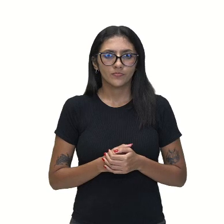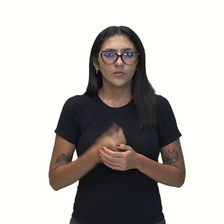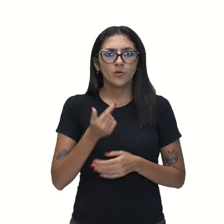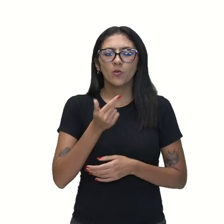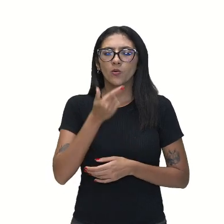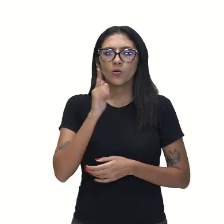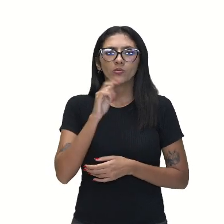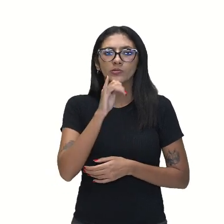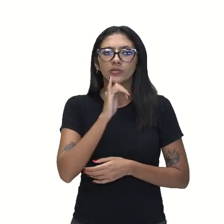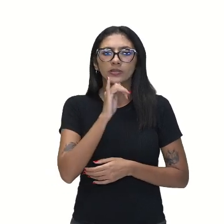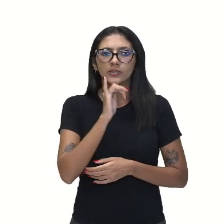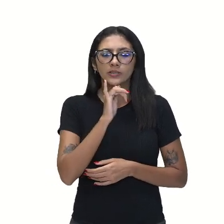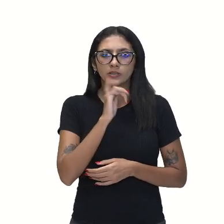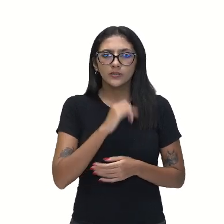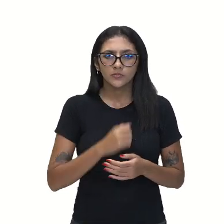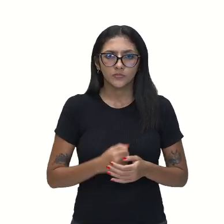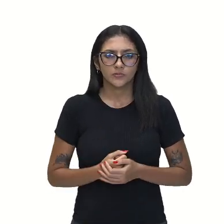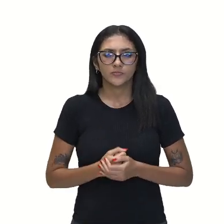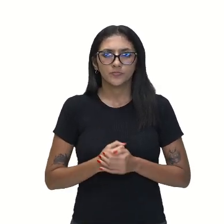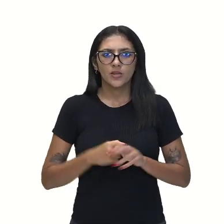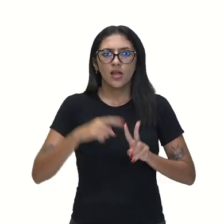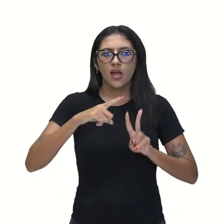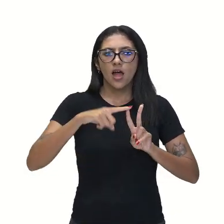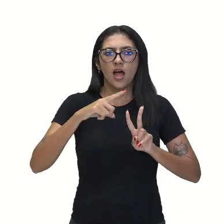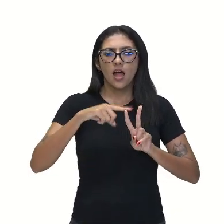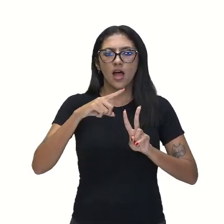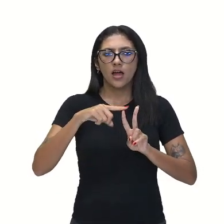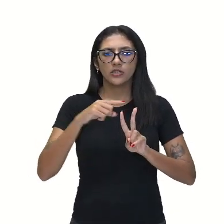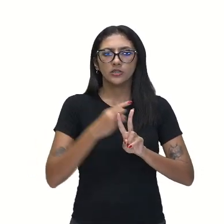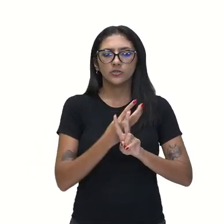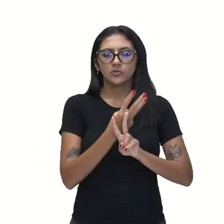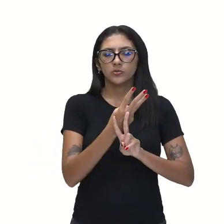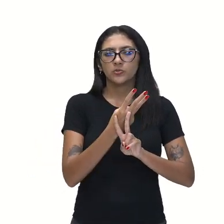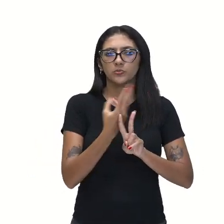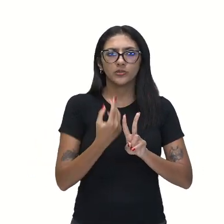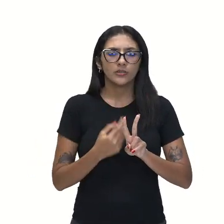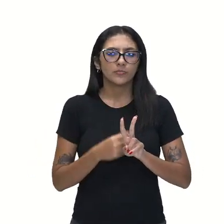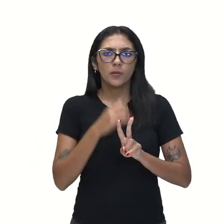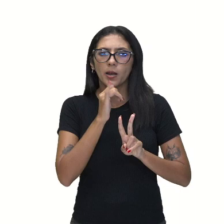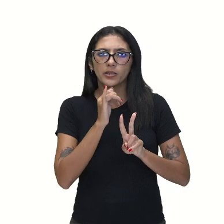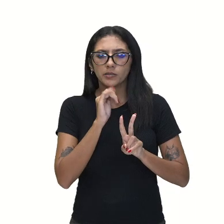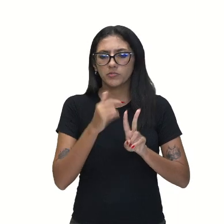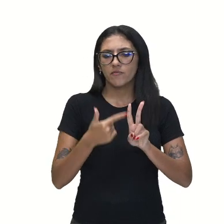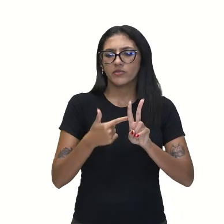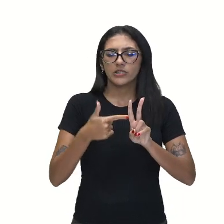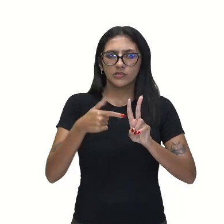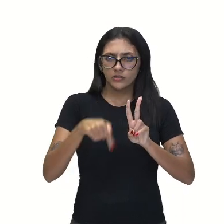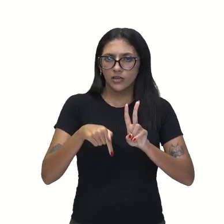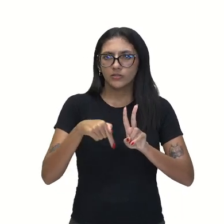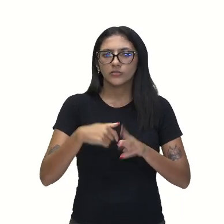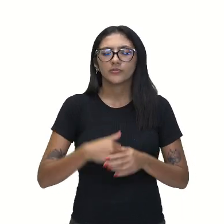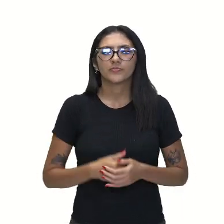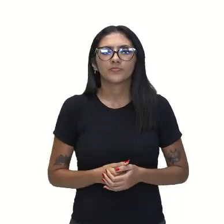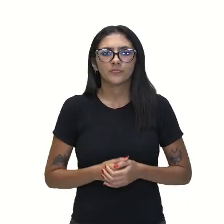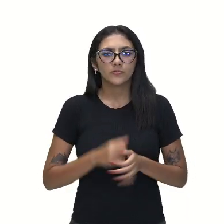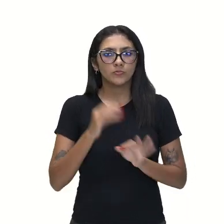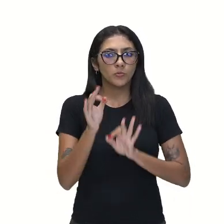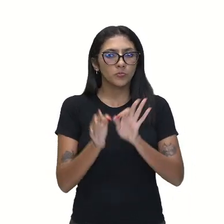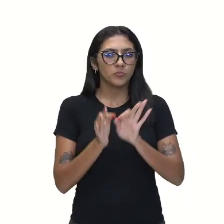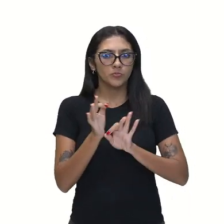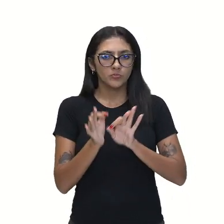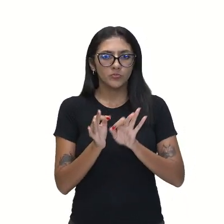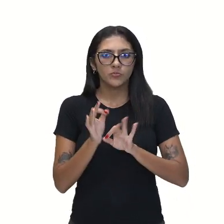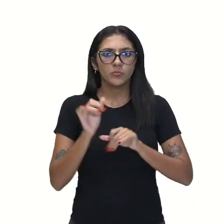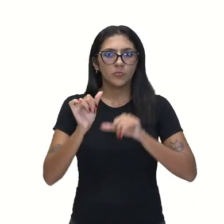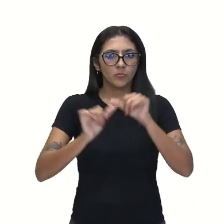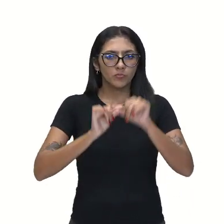aqui. Raiz cúbica, sei lá, de 27. Vamos transformar isso